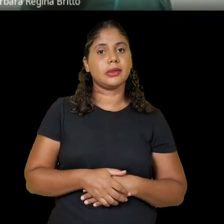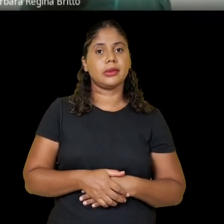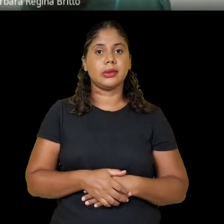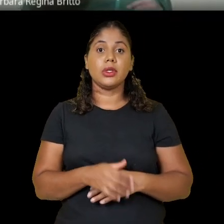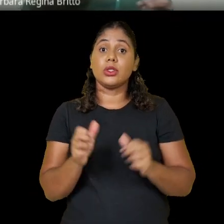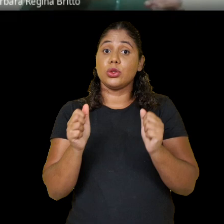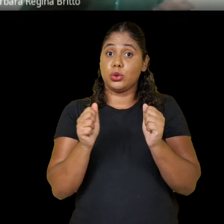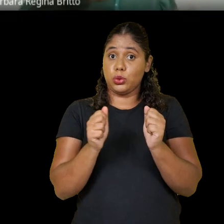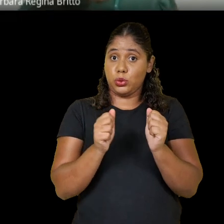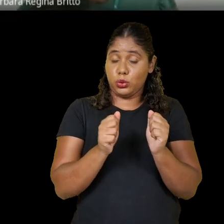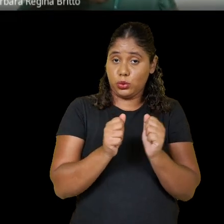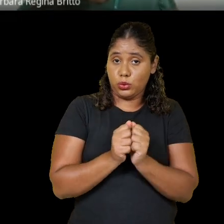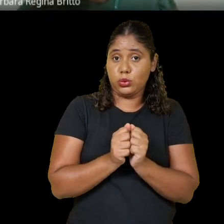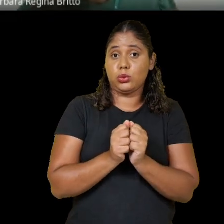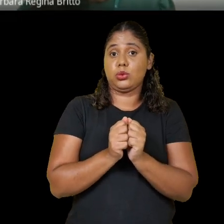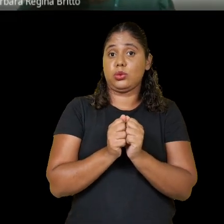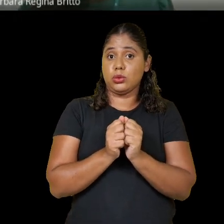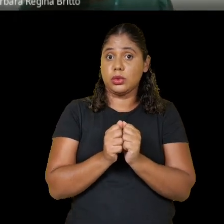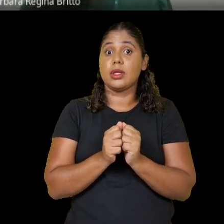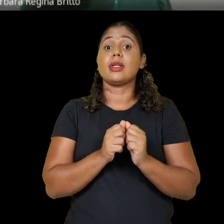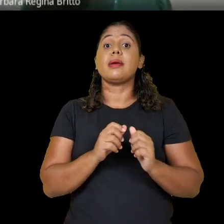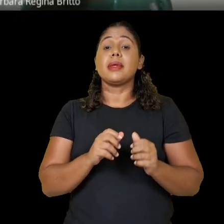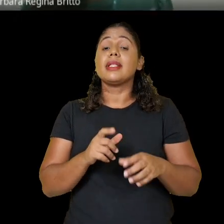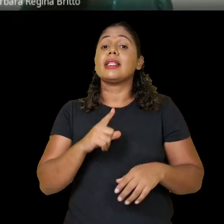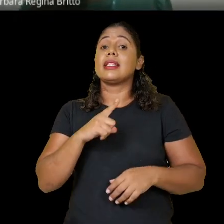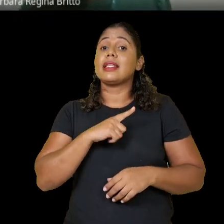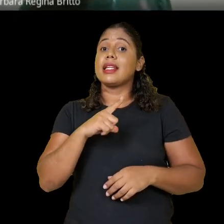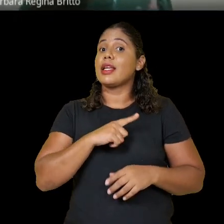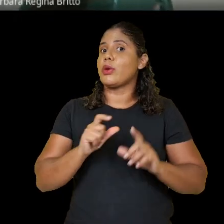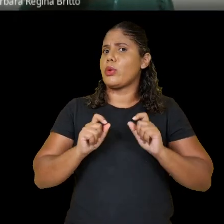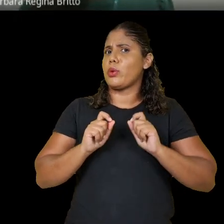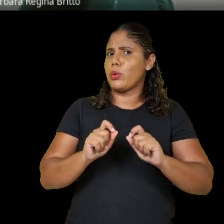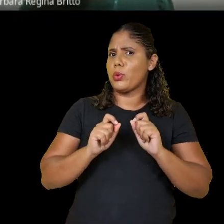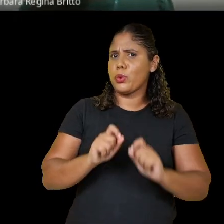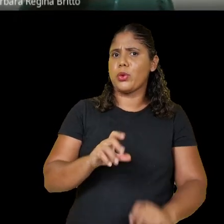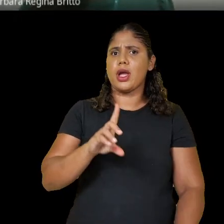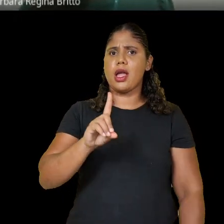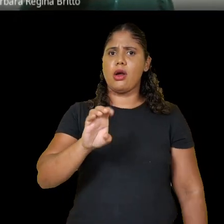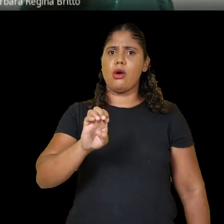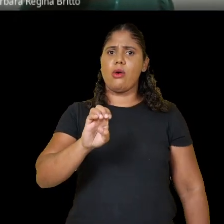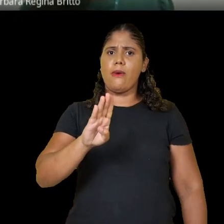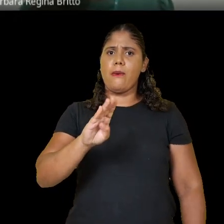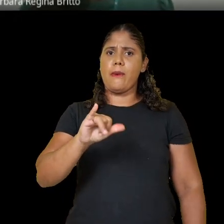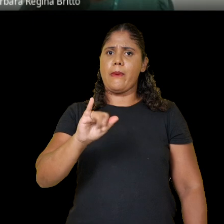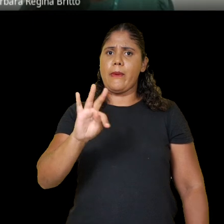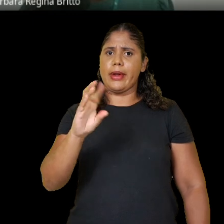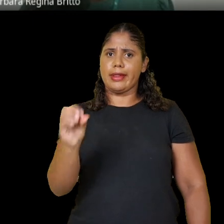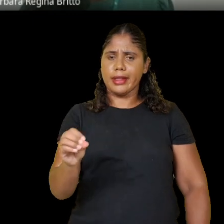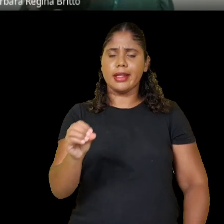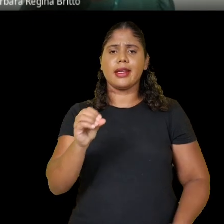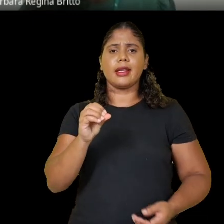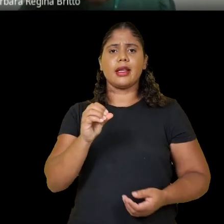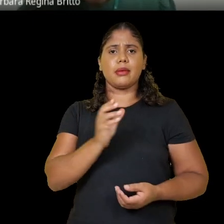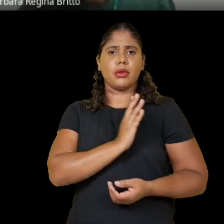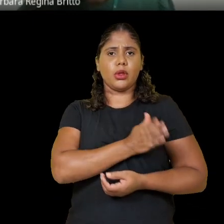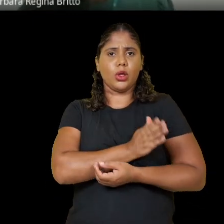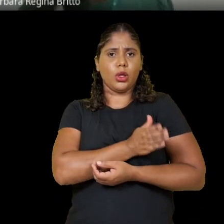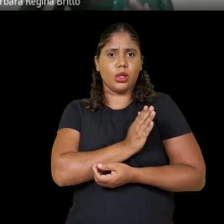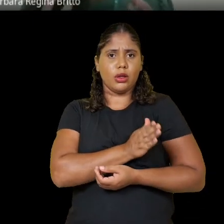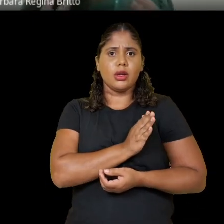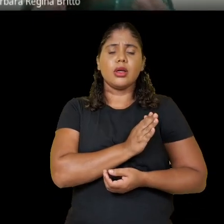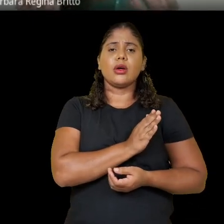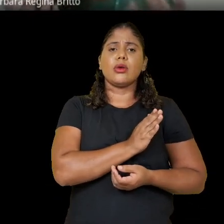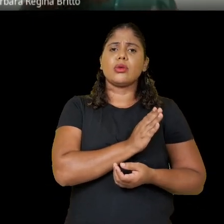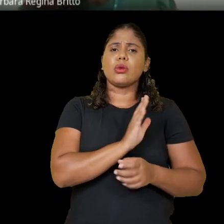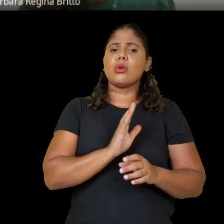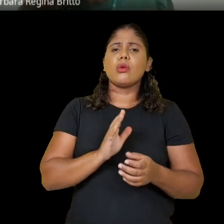em conjunto com esse aumento também do débito cardíaco, baseado na questão da nutrição, né,